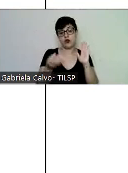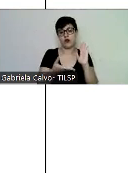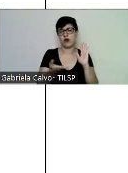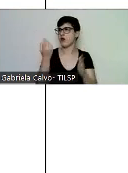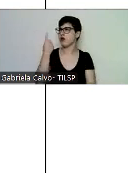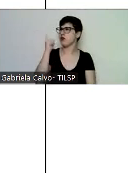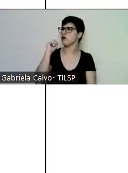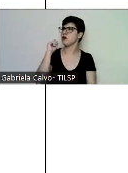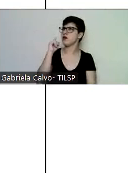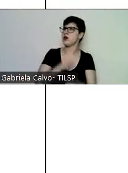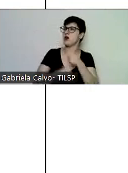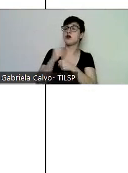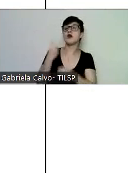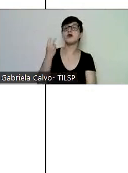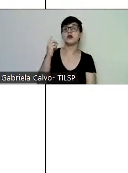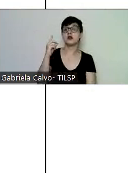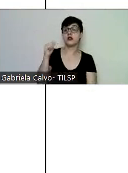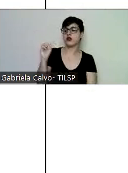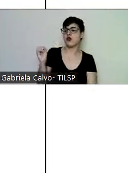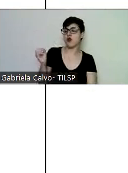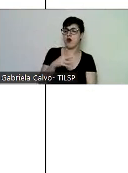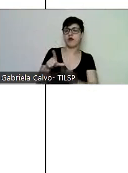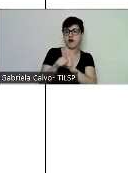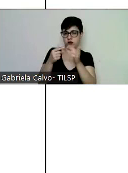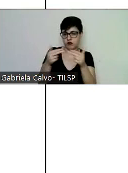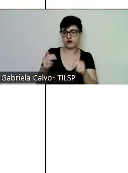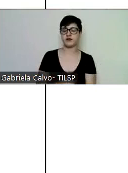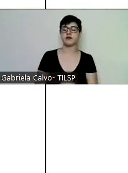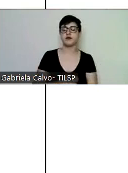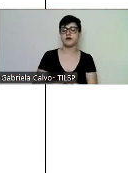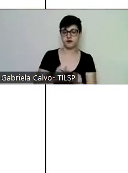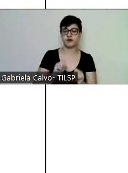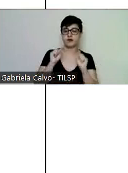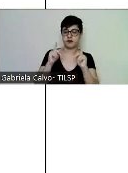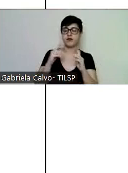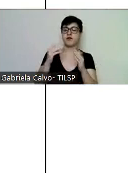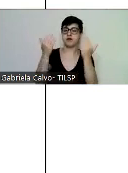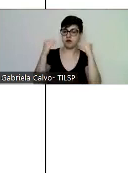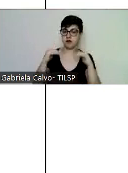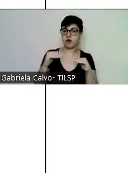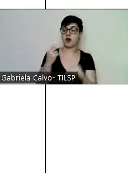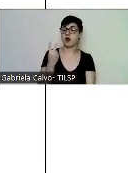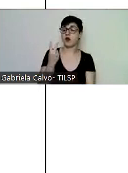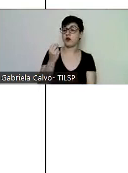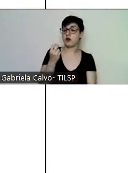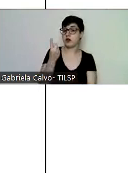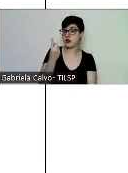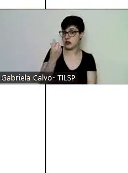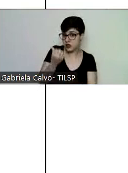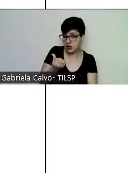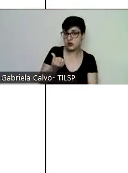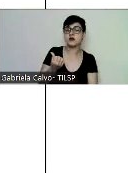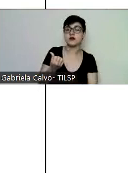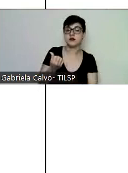em 2007 em 2016 diante dessa desse reconhecimento ao México e dos